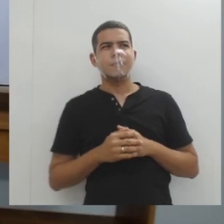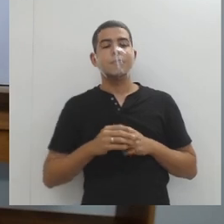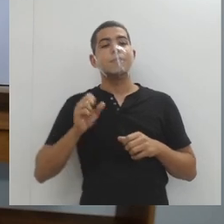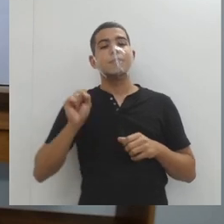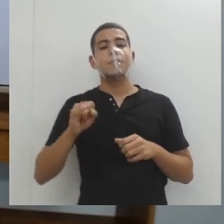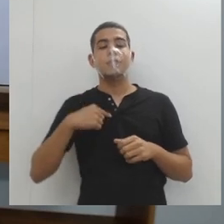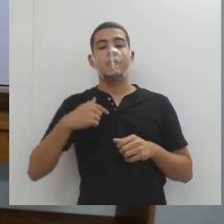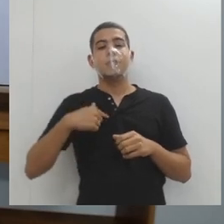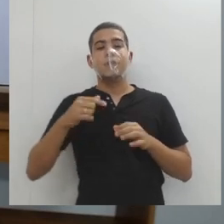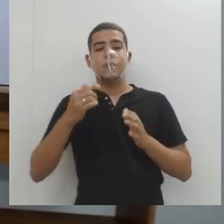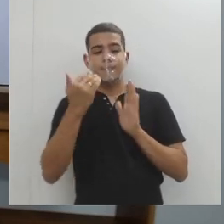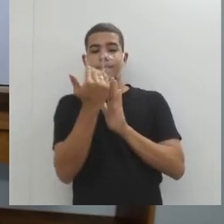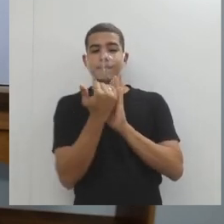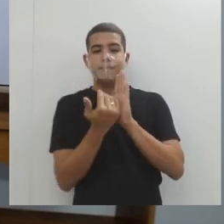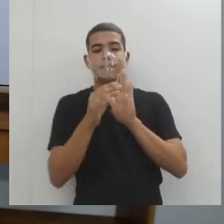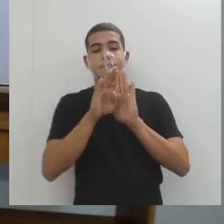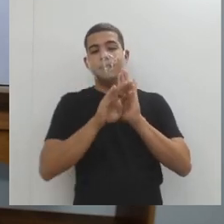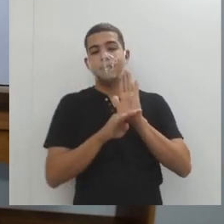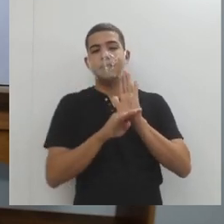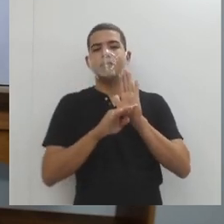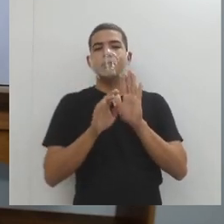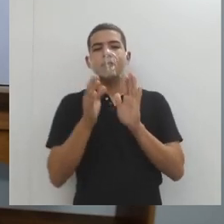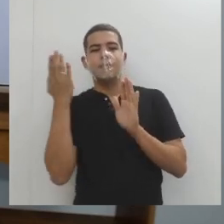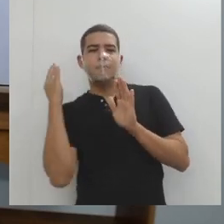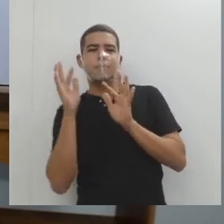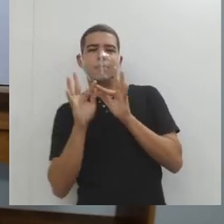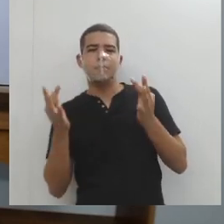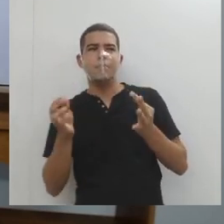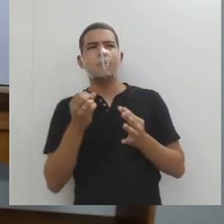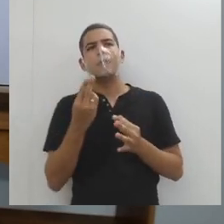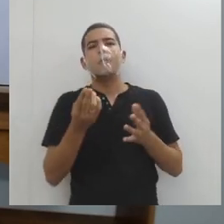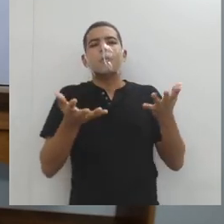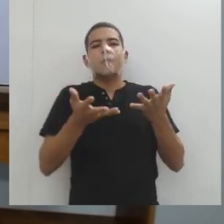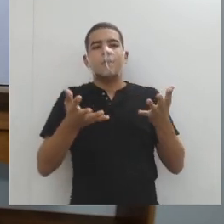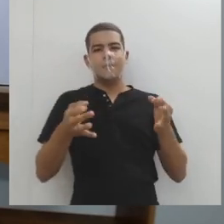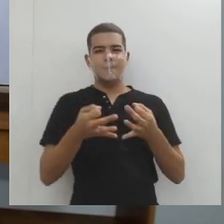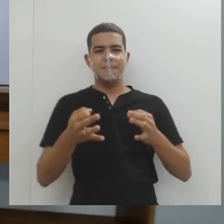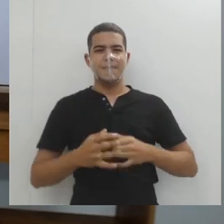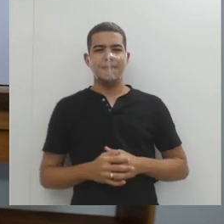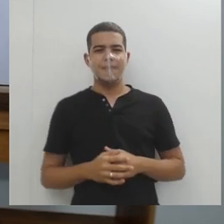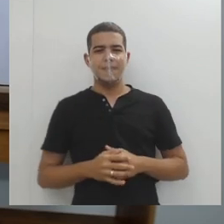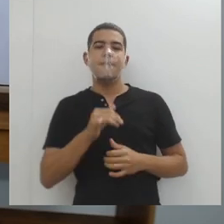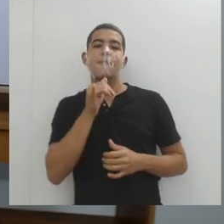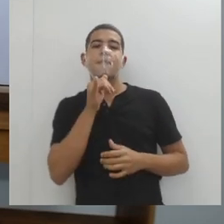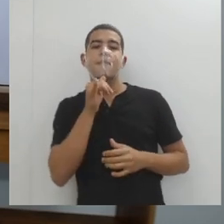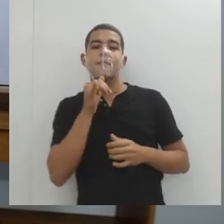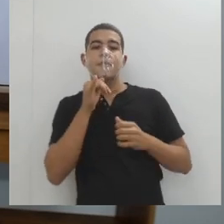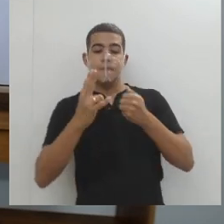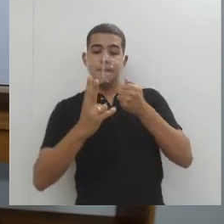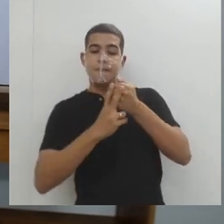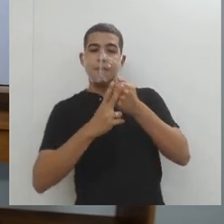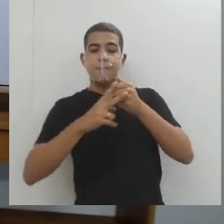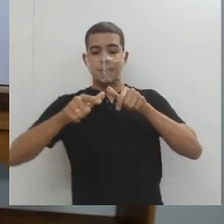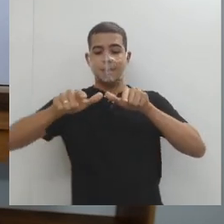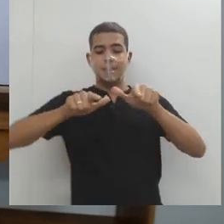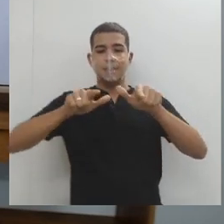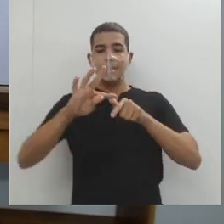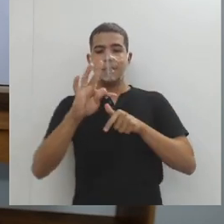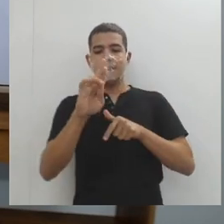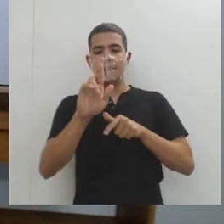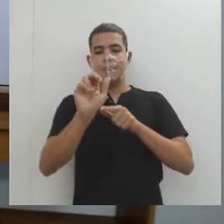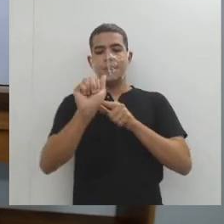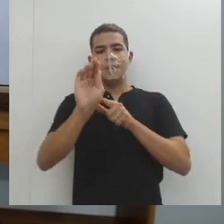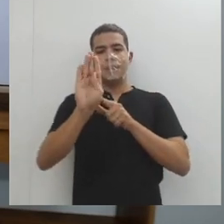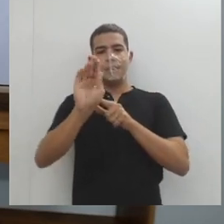no passado simples e no present perfect. Tá bom? Então vamos lá. Peguei o verbo trabalhar. O verbo trabalhar ele é um verbo regular.